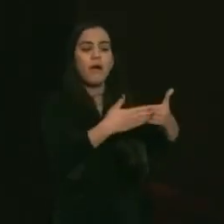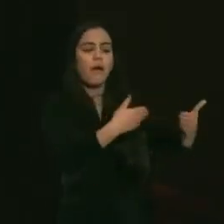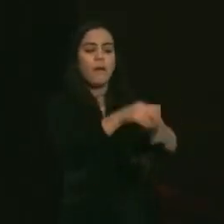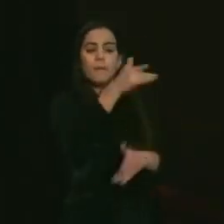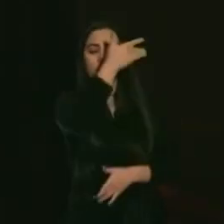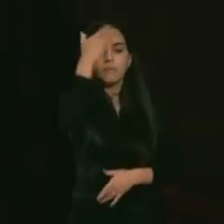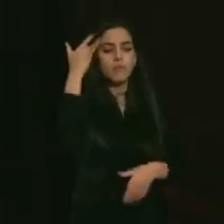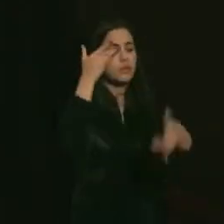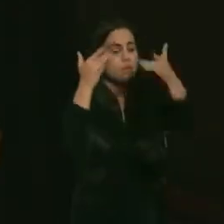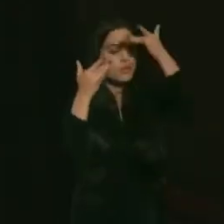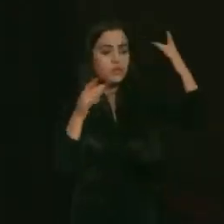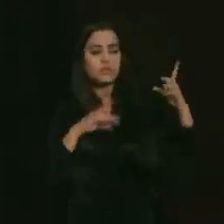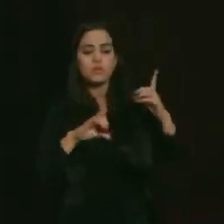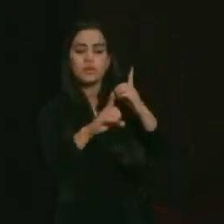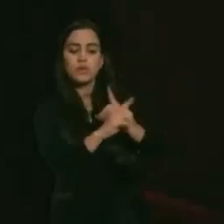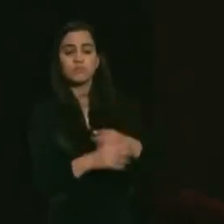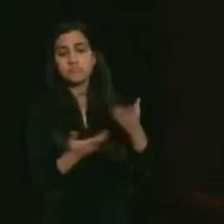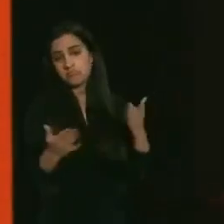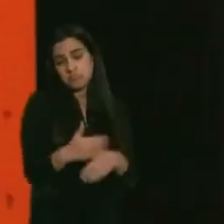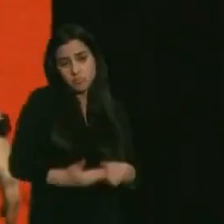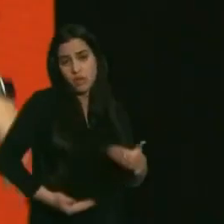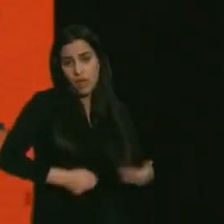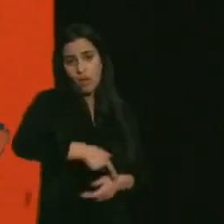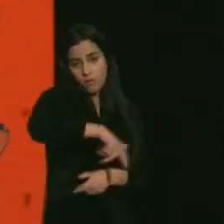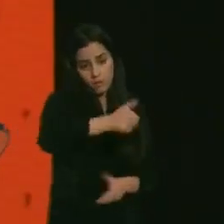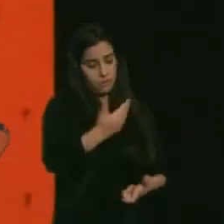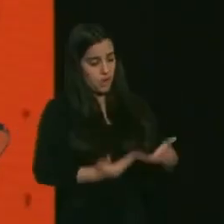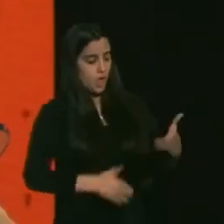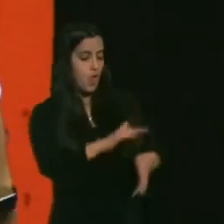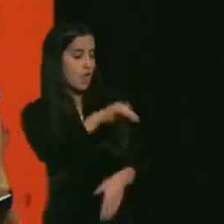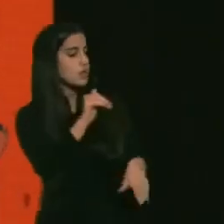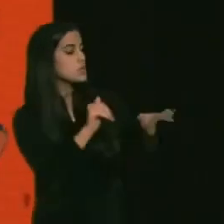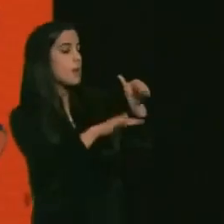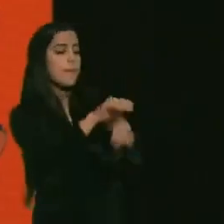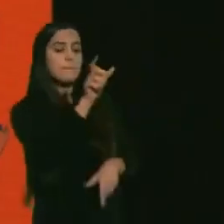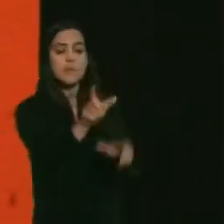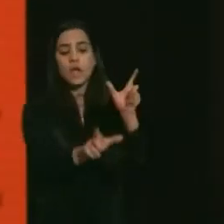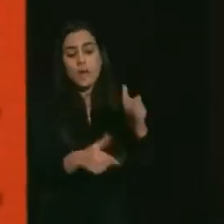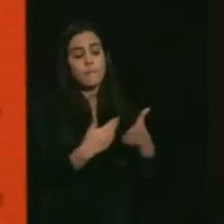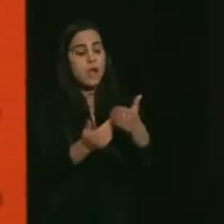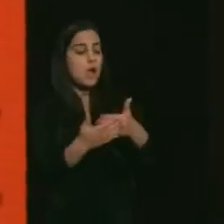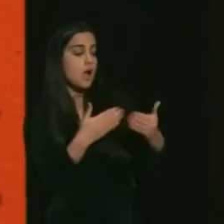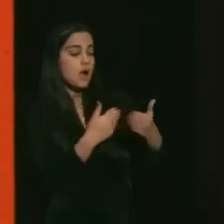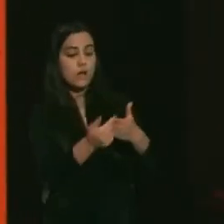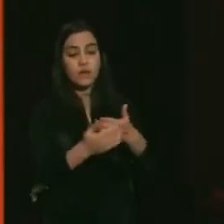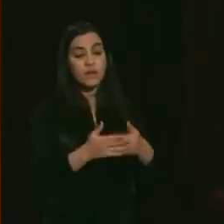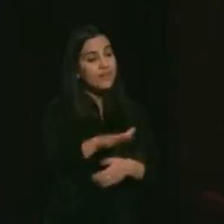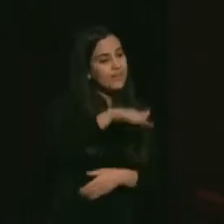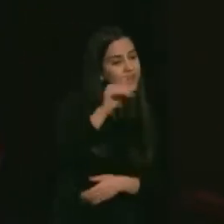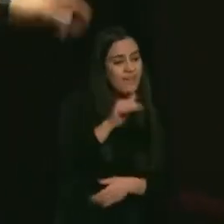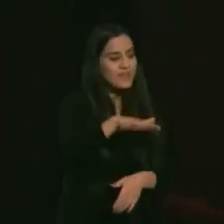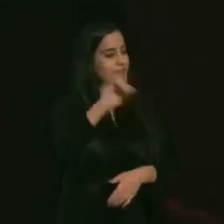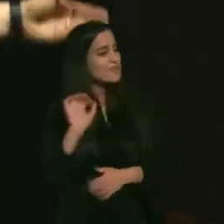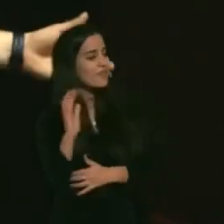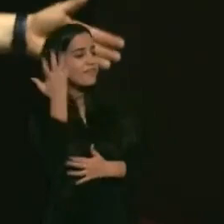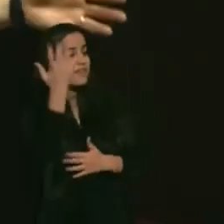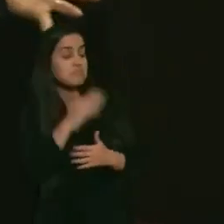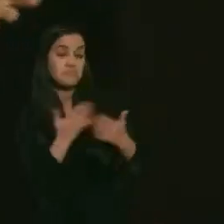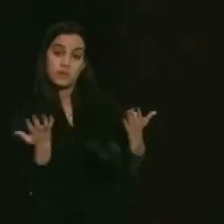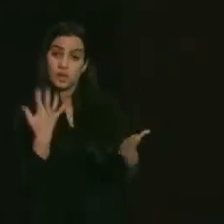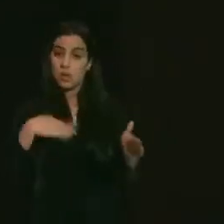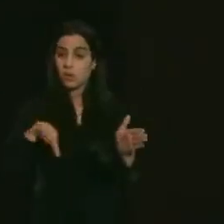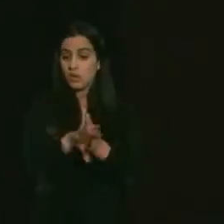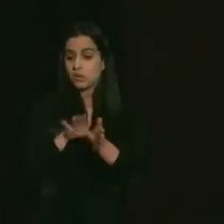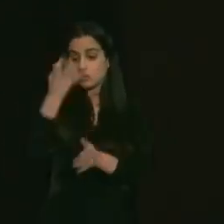caminho. E eles começam a convidar as pessoas da rua, elas começam a chegar, elas entram na festa. E aí, então, o rei chega